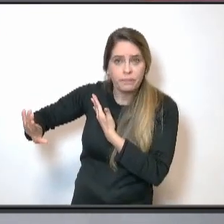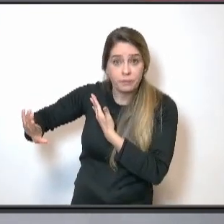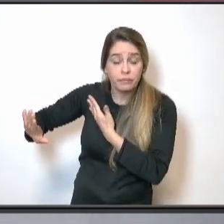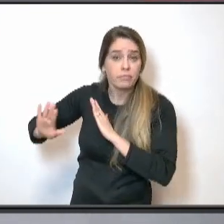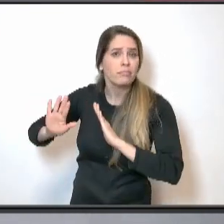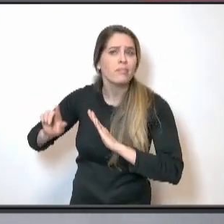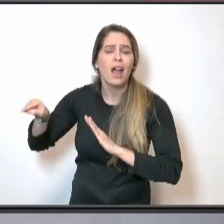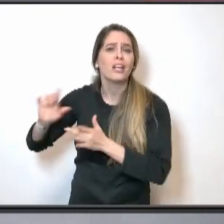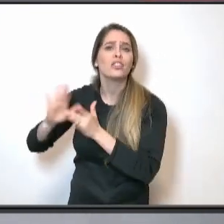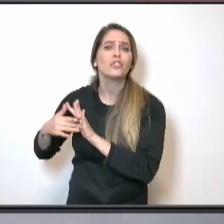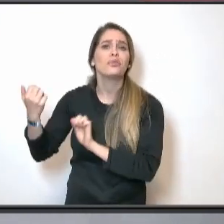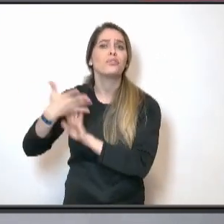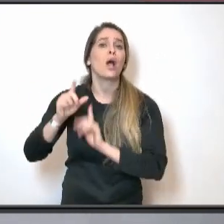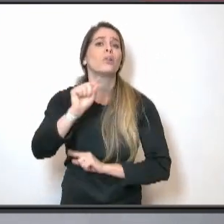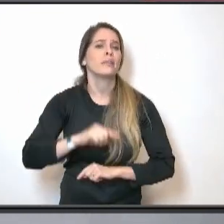Mas o que Jesus diz para ele?